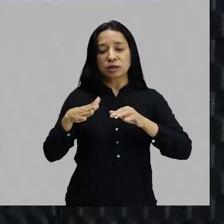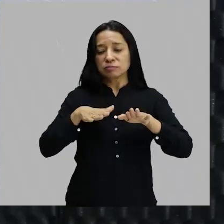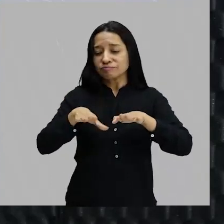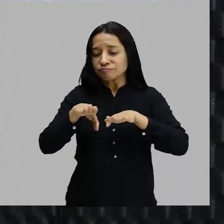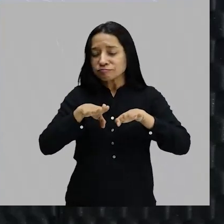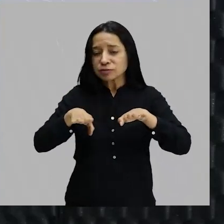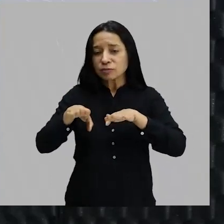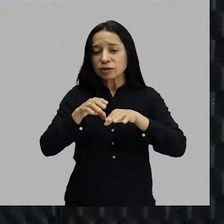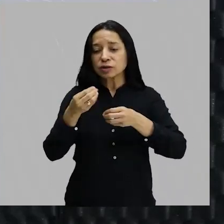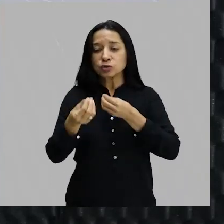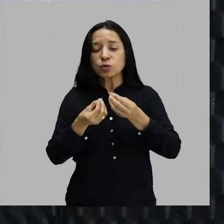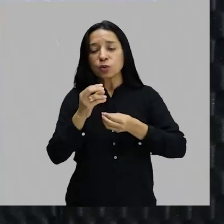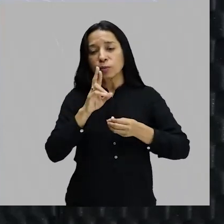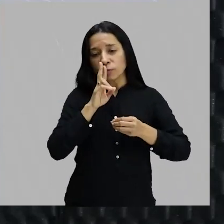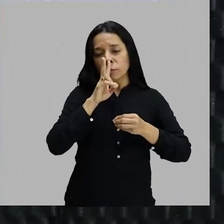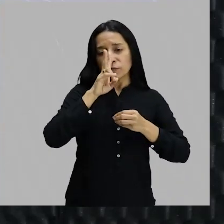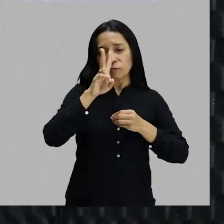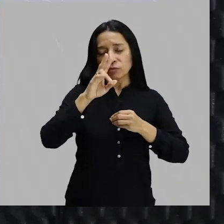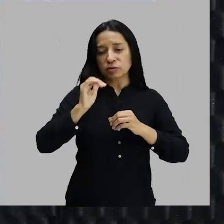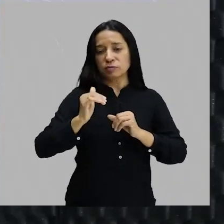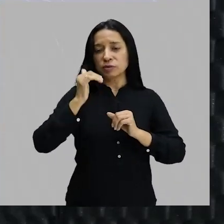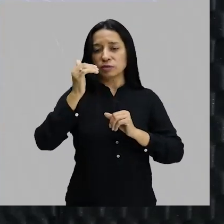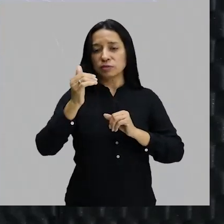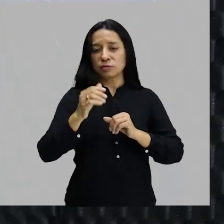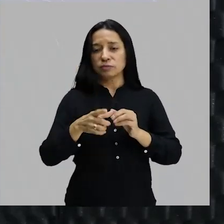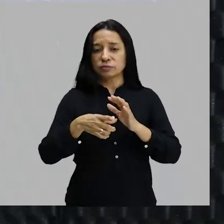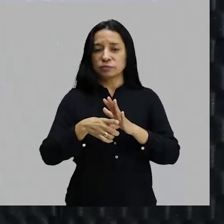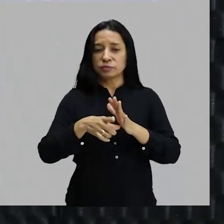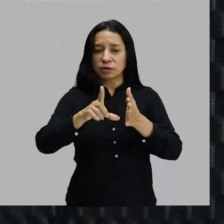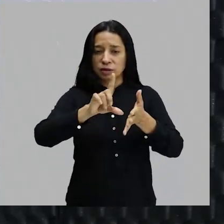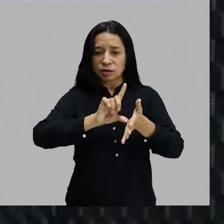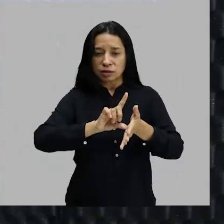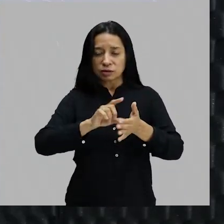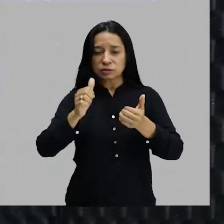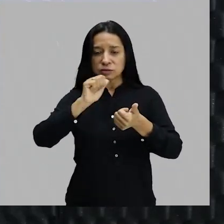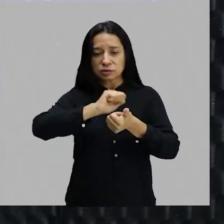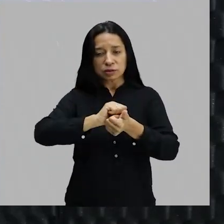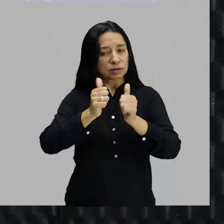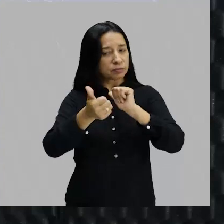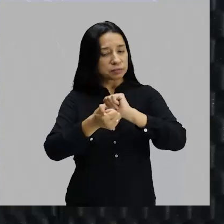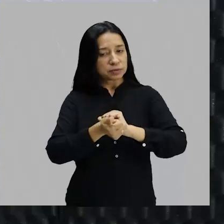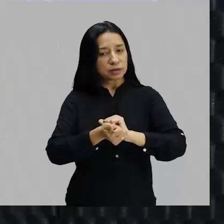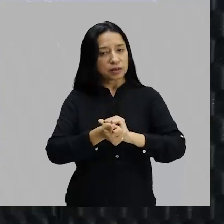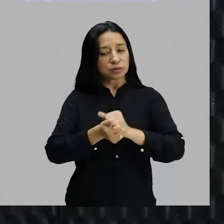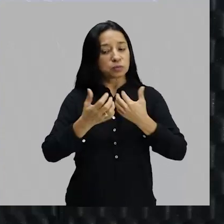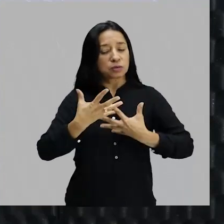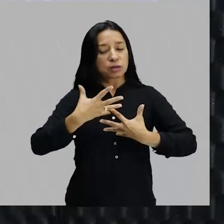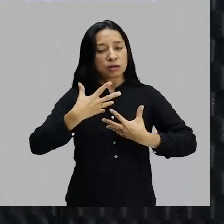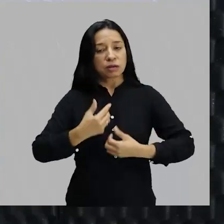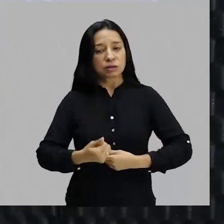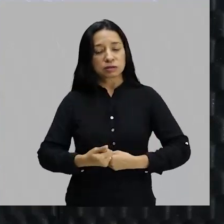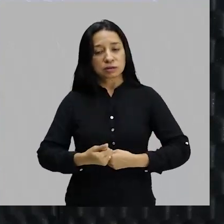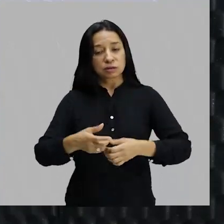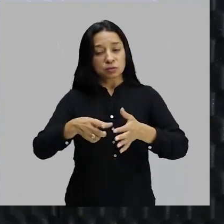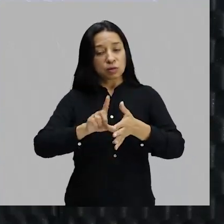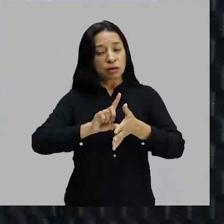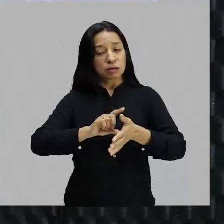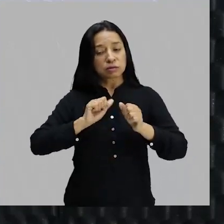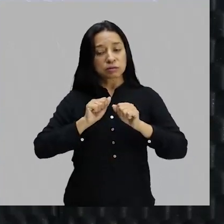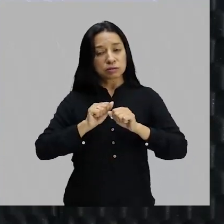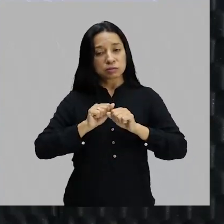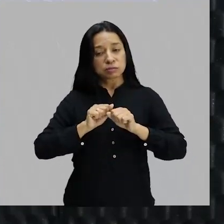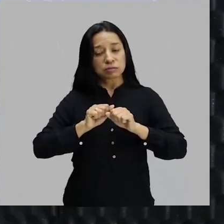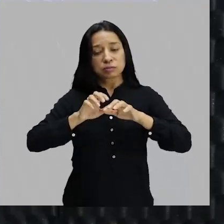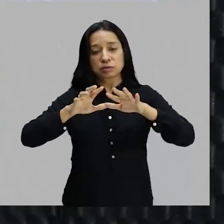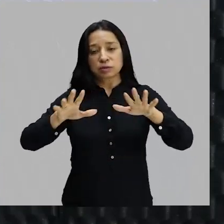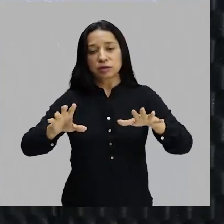medieval. E antes que isso tenha sido adaptado, antes que isso tenha sido aceito, antes que tenha sido promulgado e